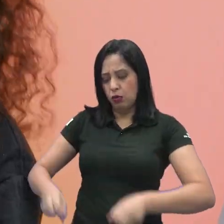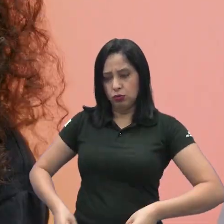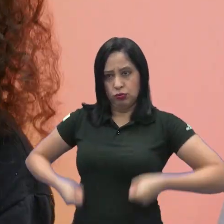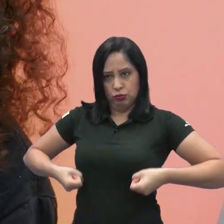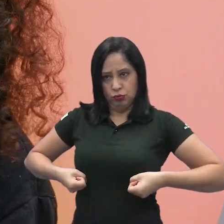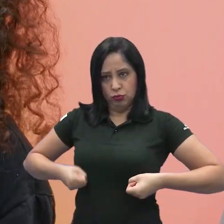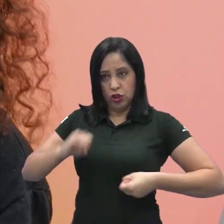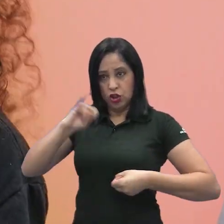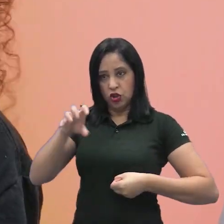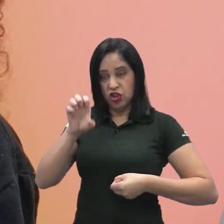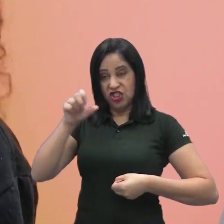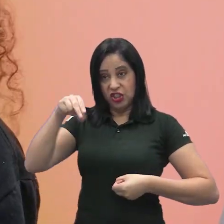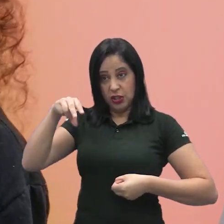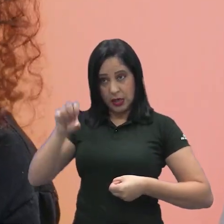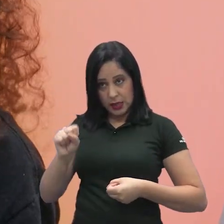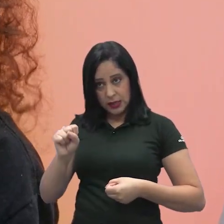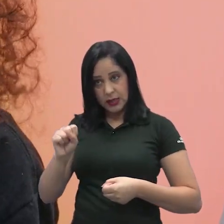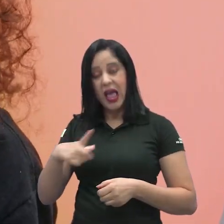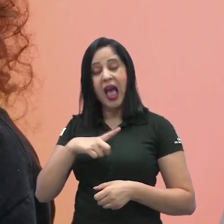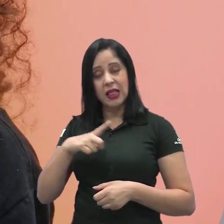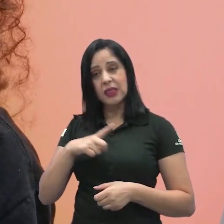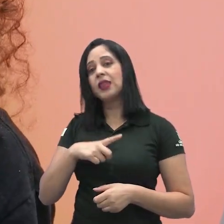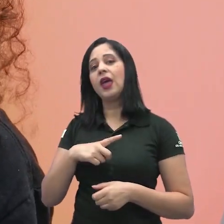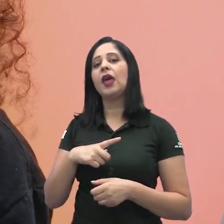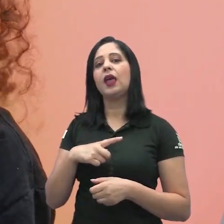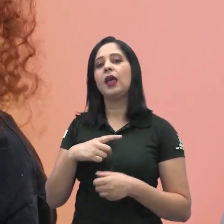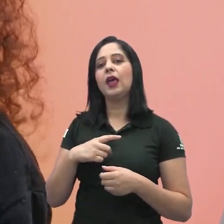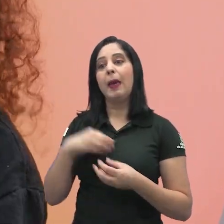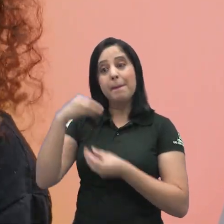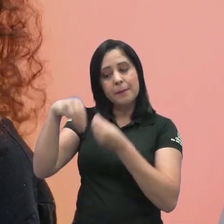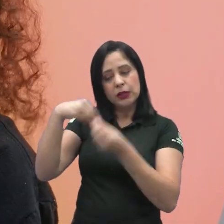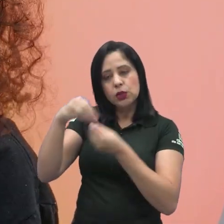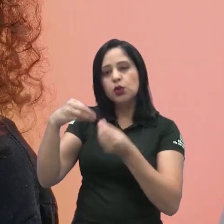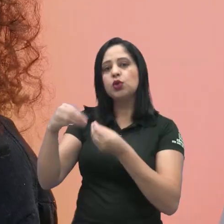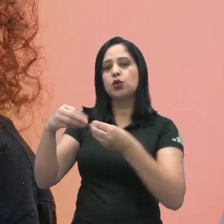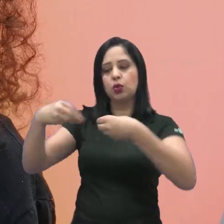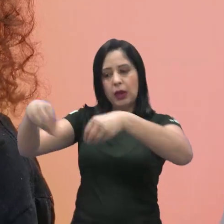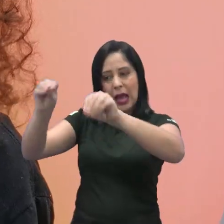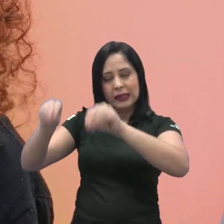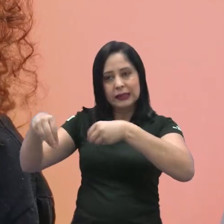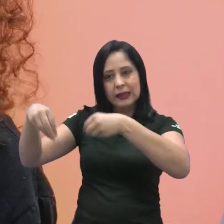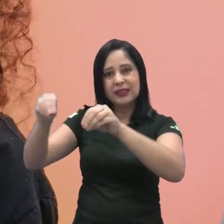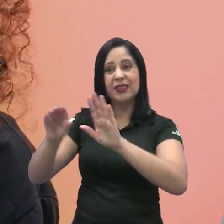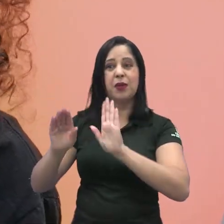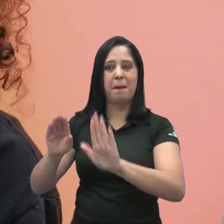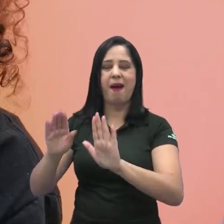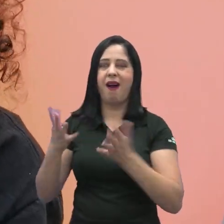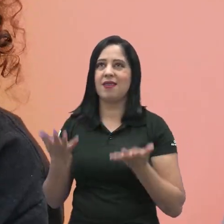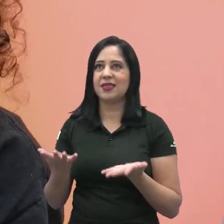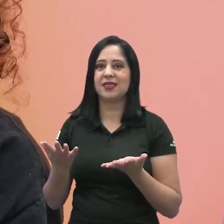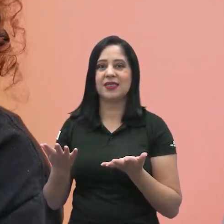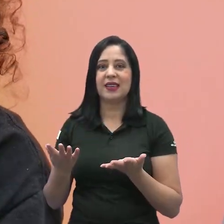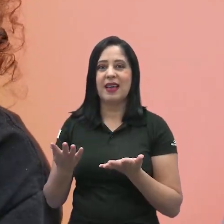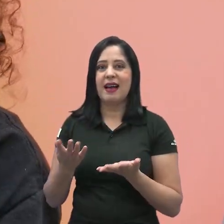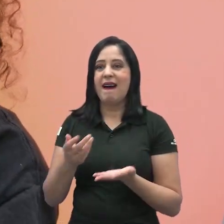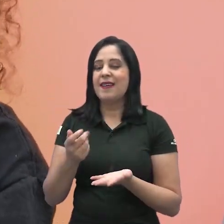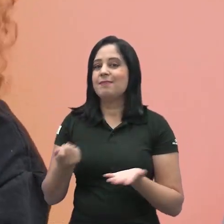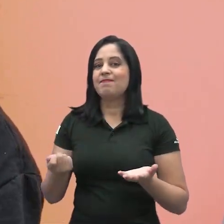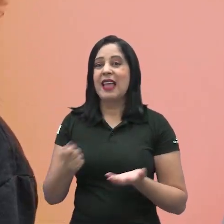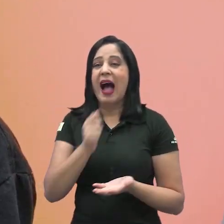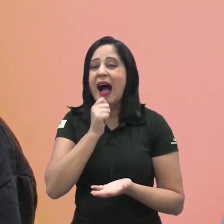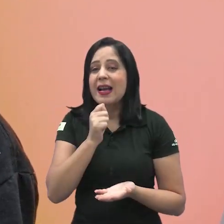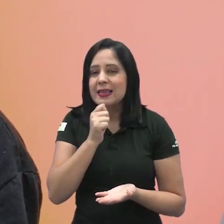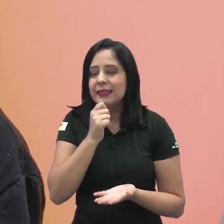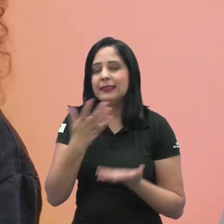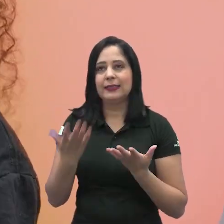calças com alguns recortes diferentes que misturam mais de um tecido e que remetem ao upcycling, mas para elas